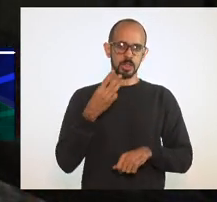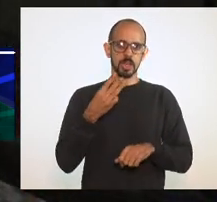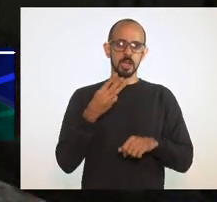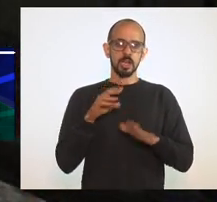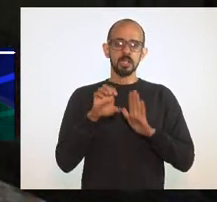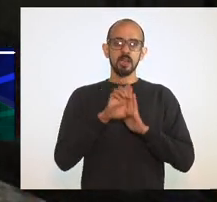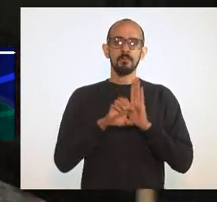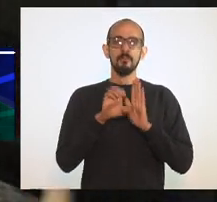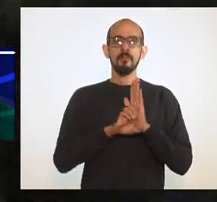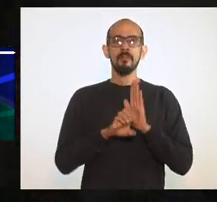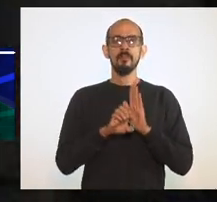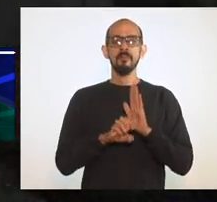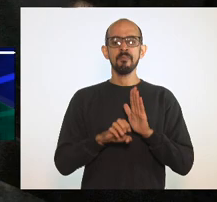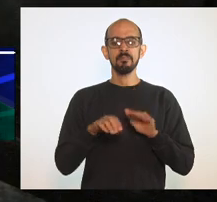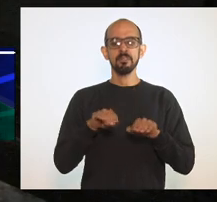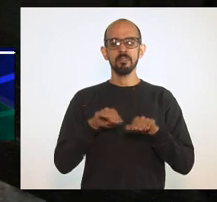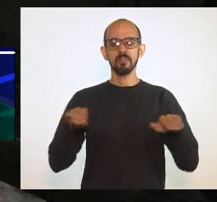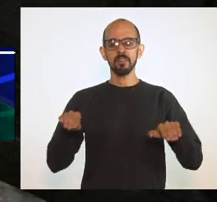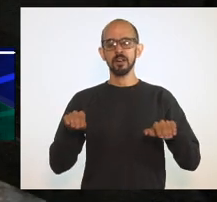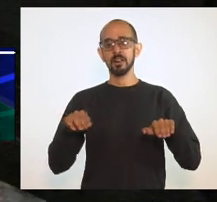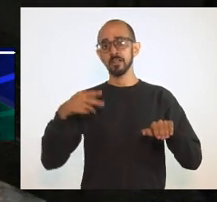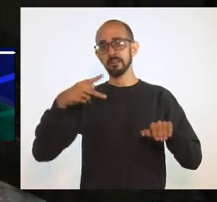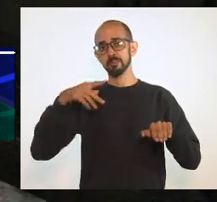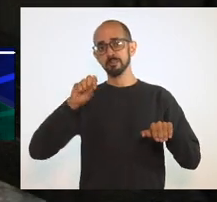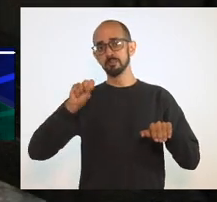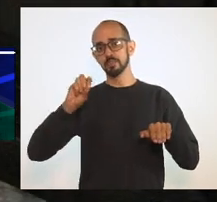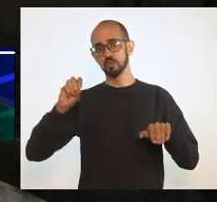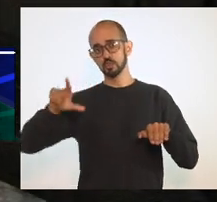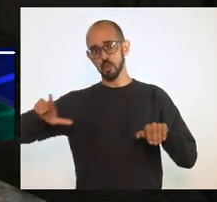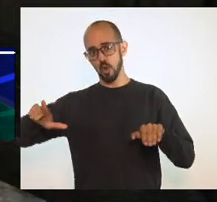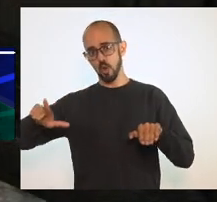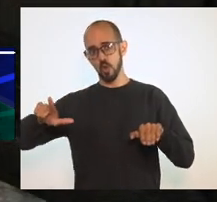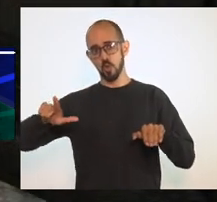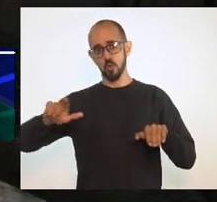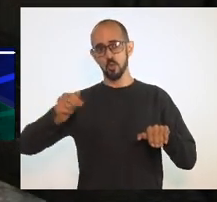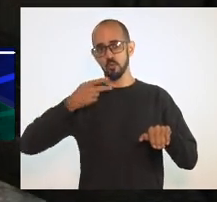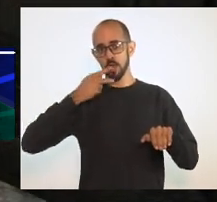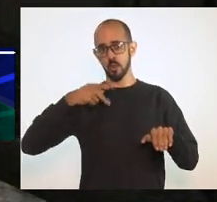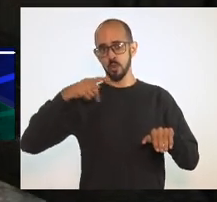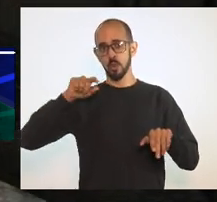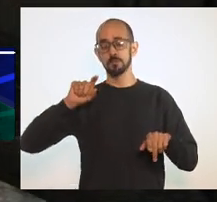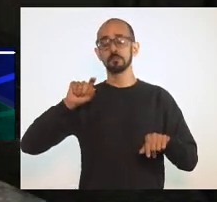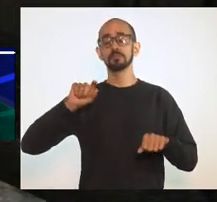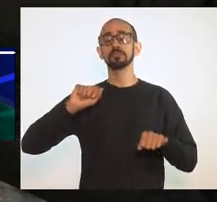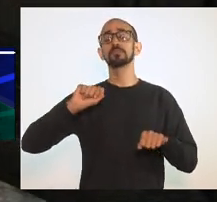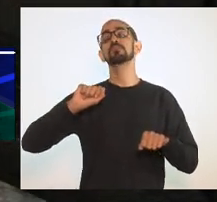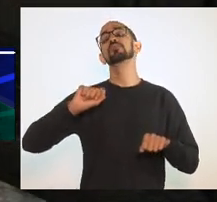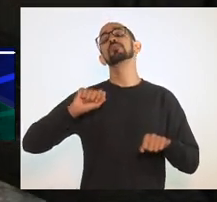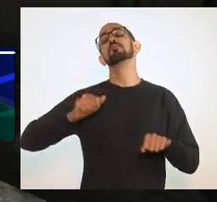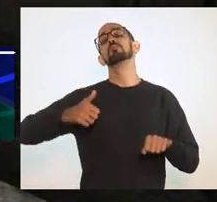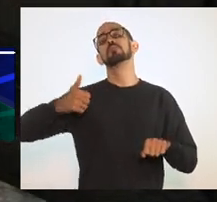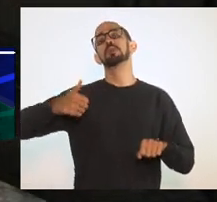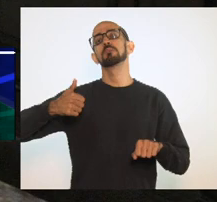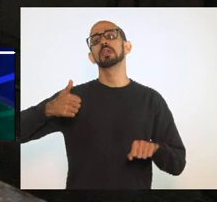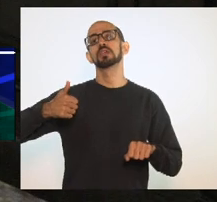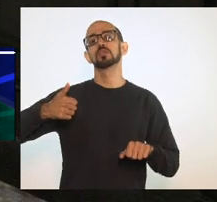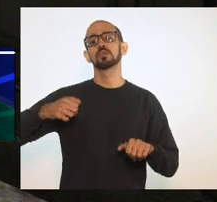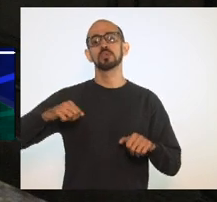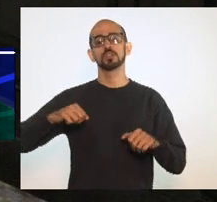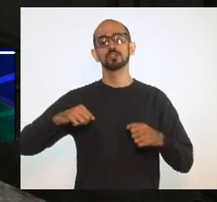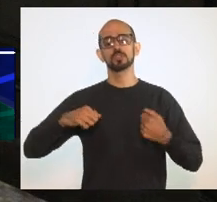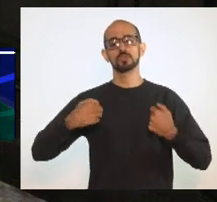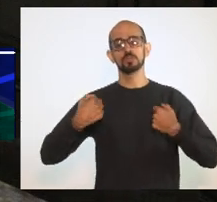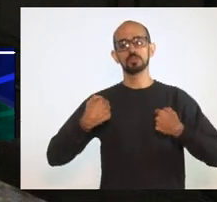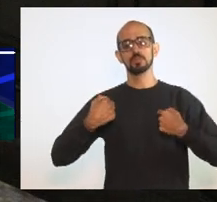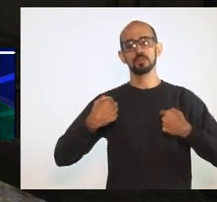apresentou, que foram contempladas juntamente a emendas de outros parlamentares. Uma, que tem teor semelhante a uma emenda do deputado